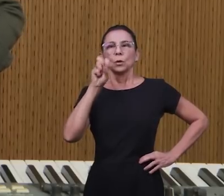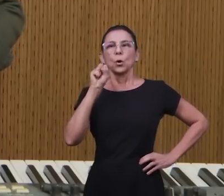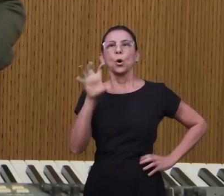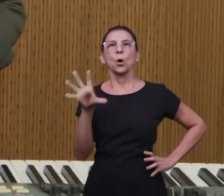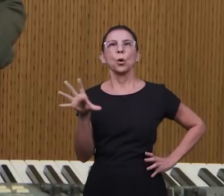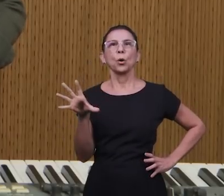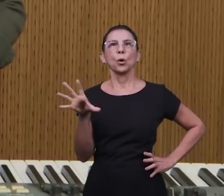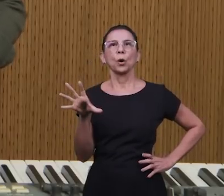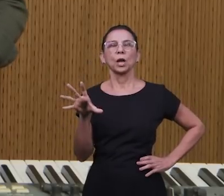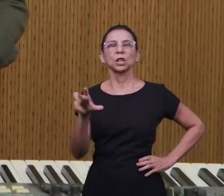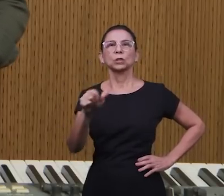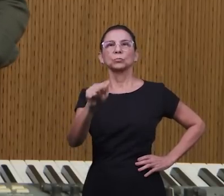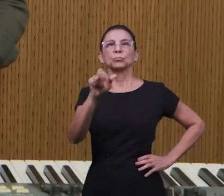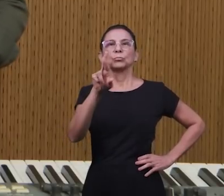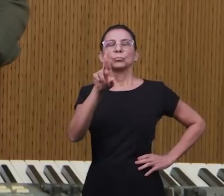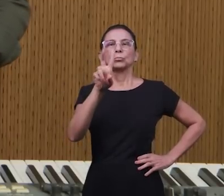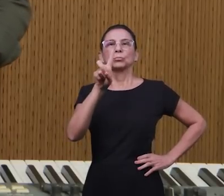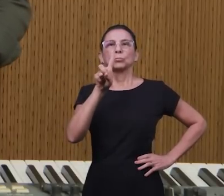Inspirei 1,